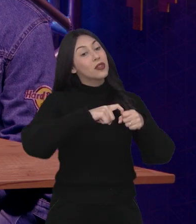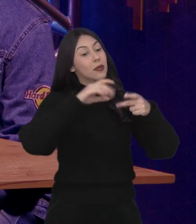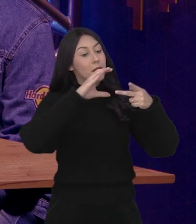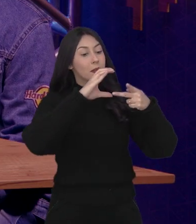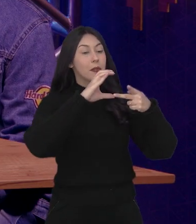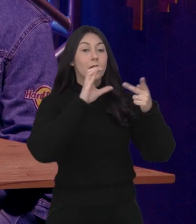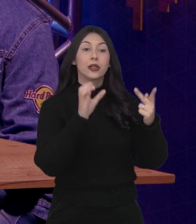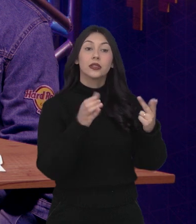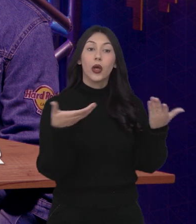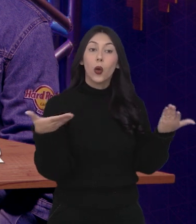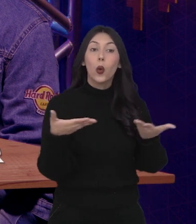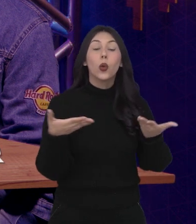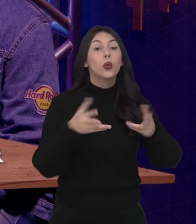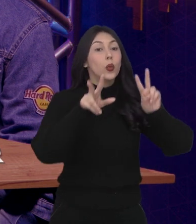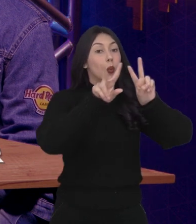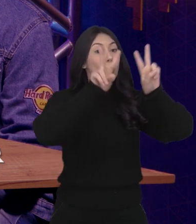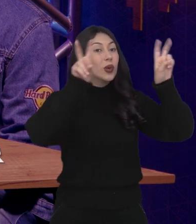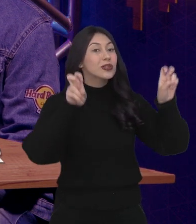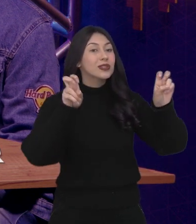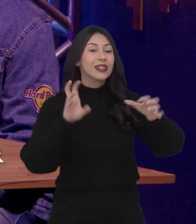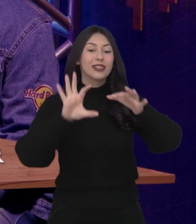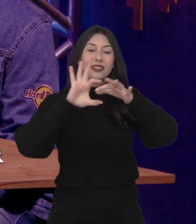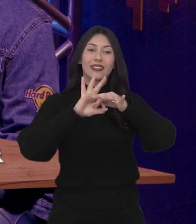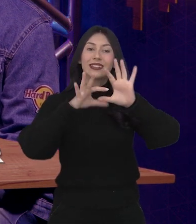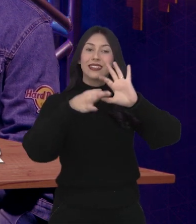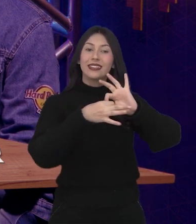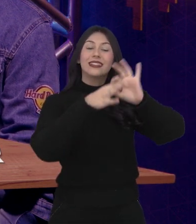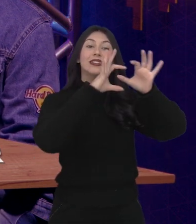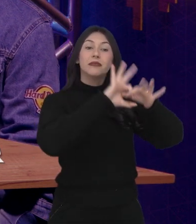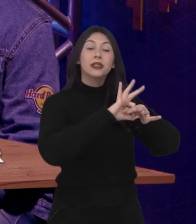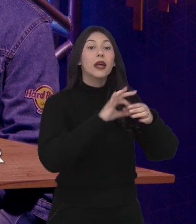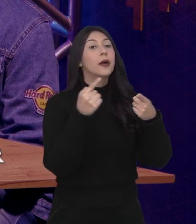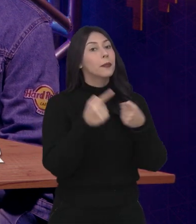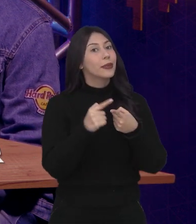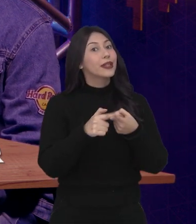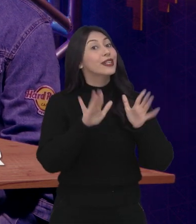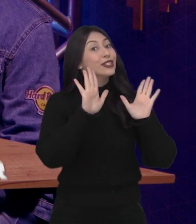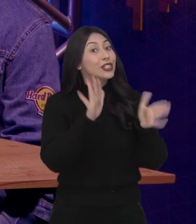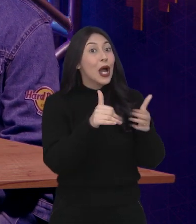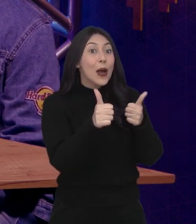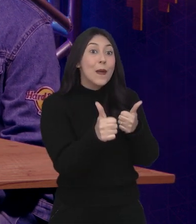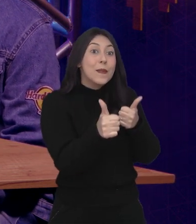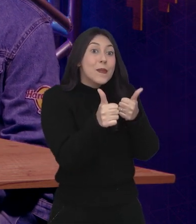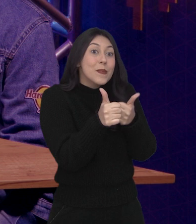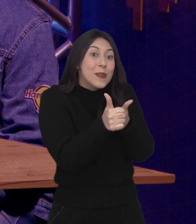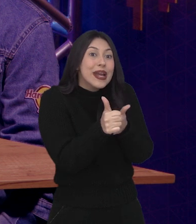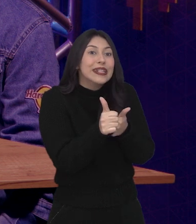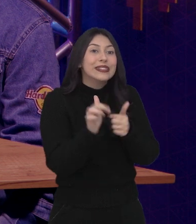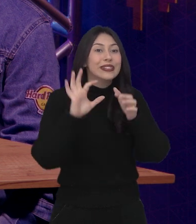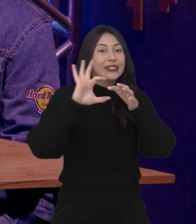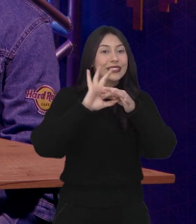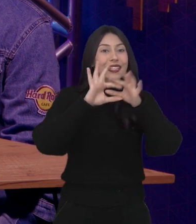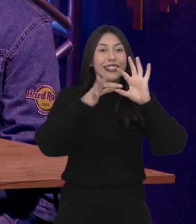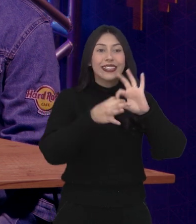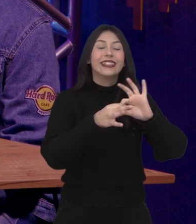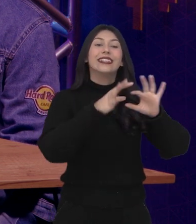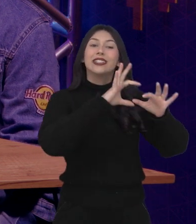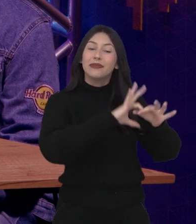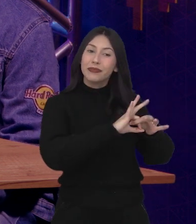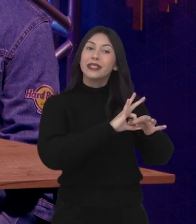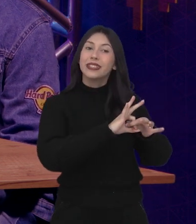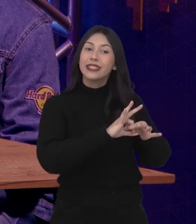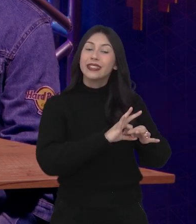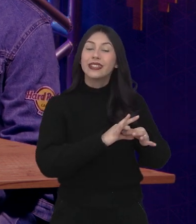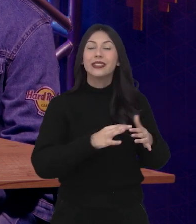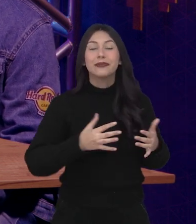De volta com o Pode Ser, e no programa de hoje a gente está falando de Olimpíadas, porque a gente está, né, chegando pertinho da Olimpíada, das Olimpíadas,